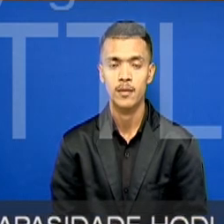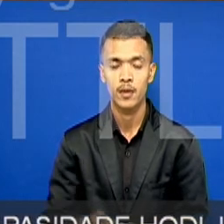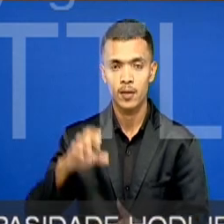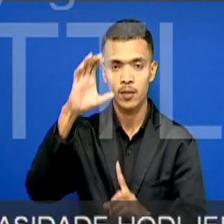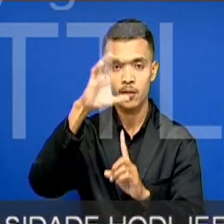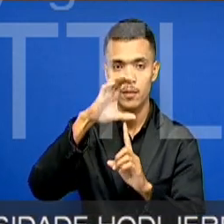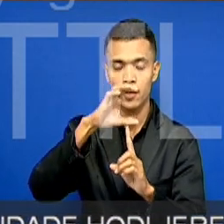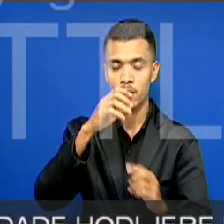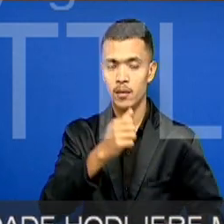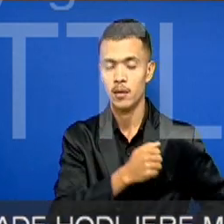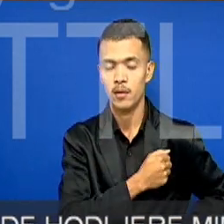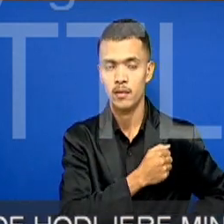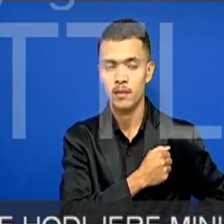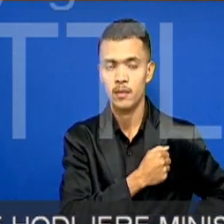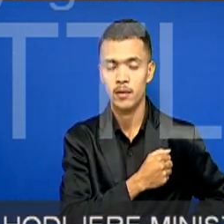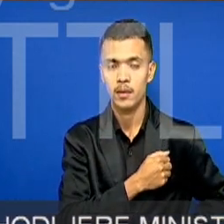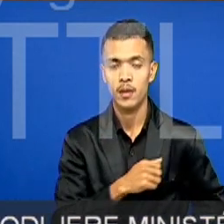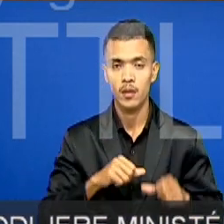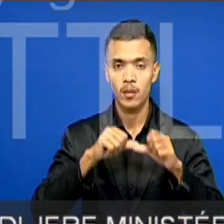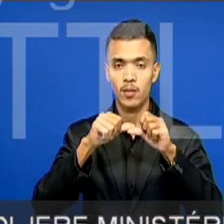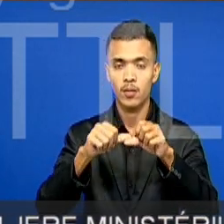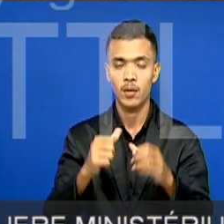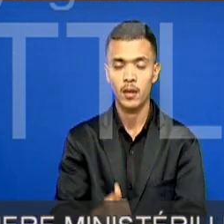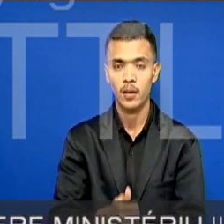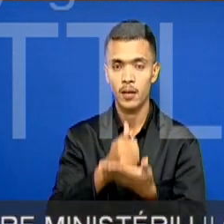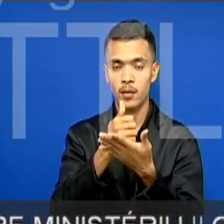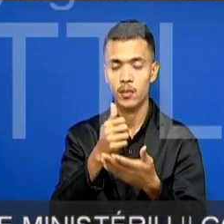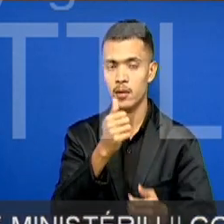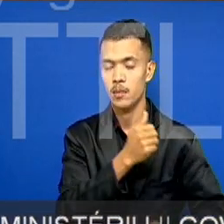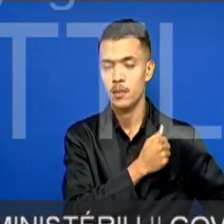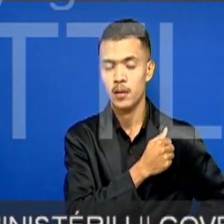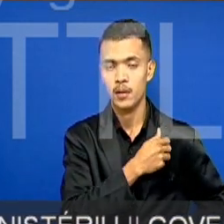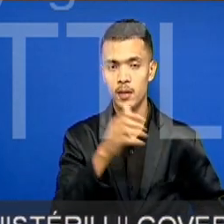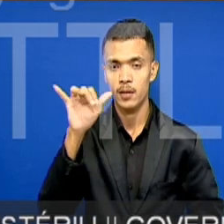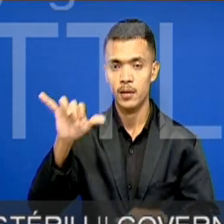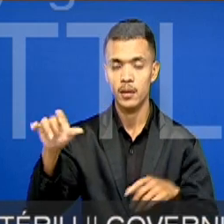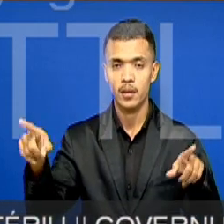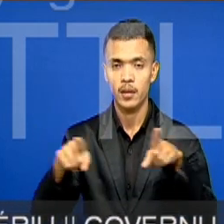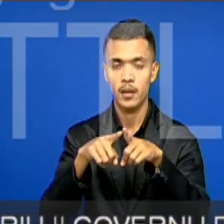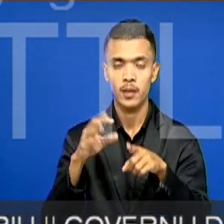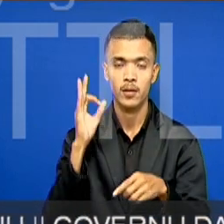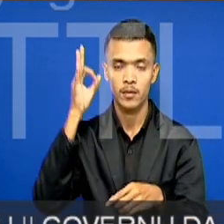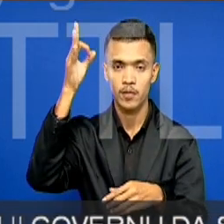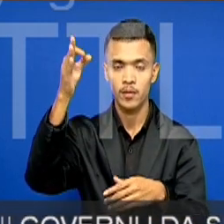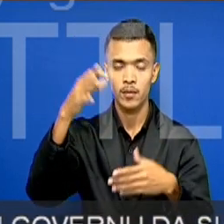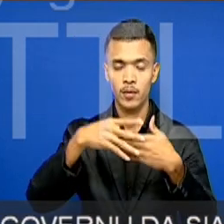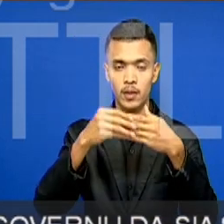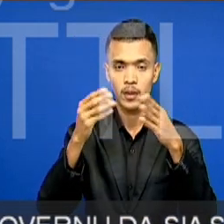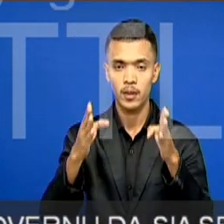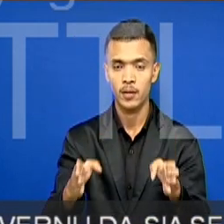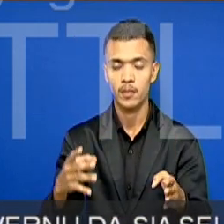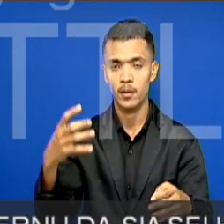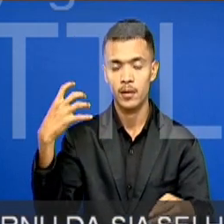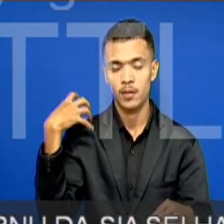Comando Valentil Força Defesa Timor-Leste continua capacita oficiais militares SIRA num dar futuro ba liderança e instituição